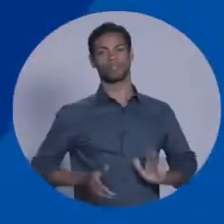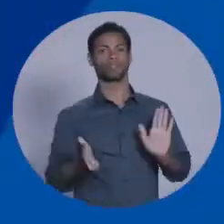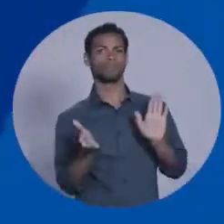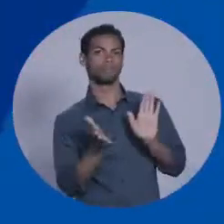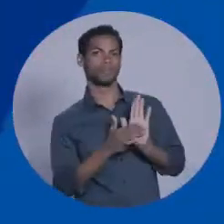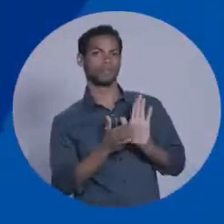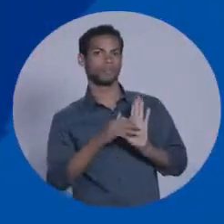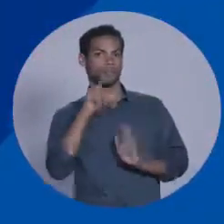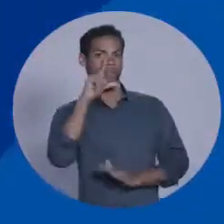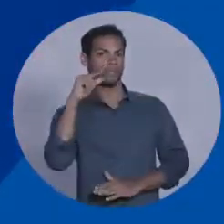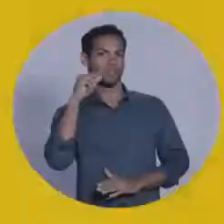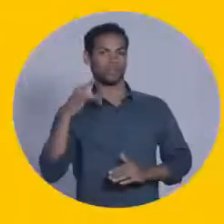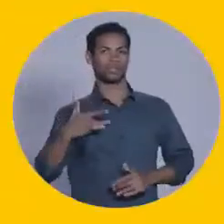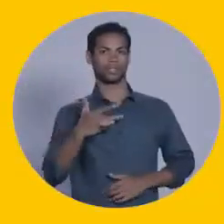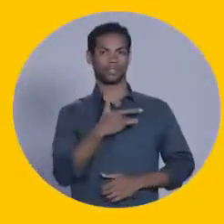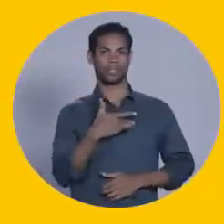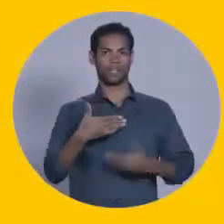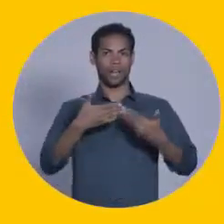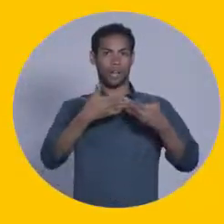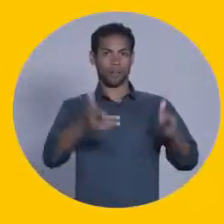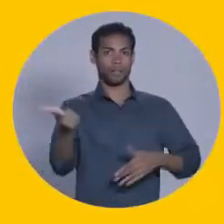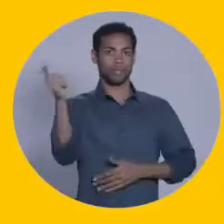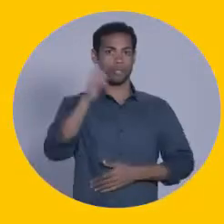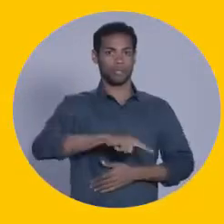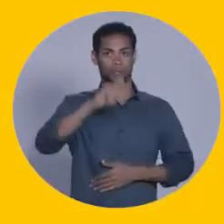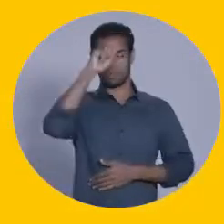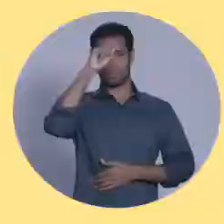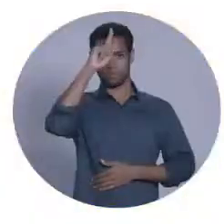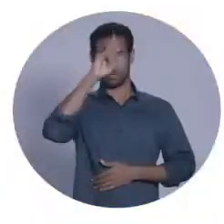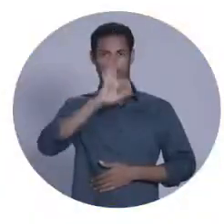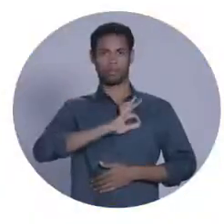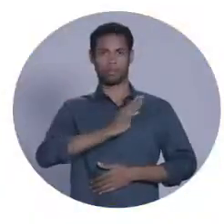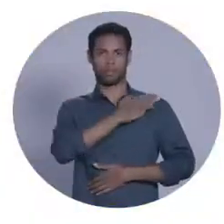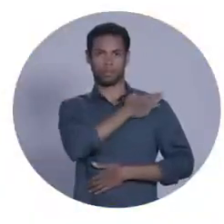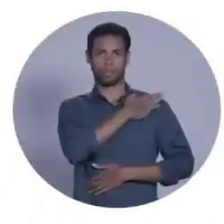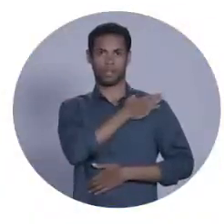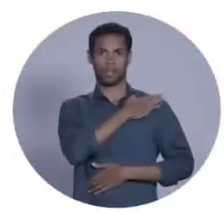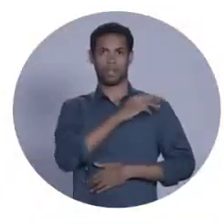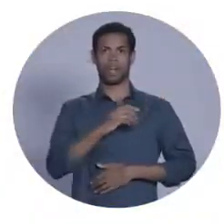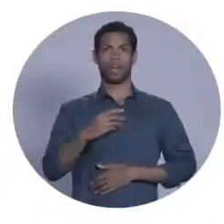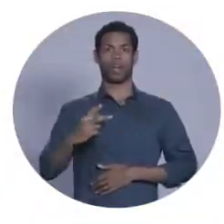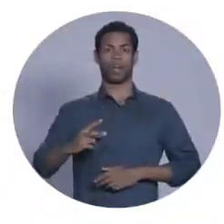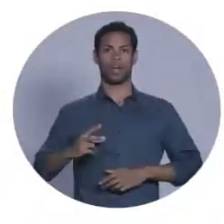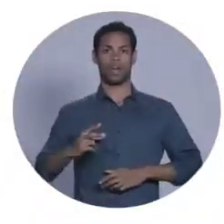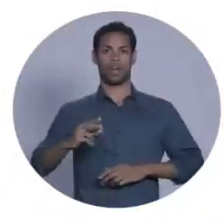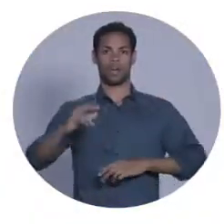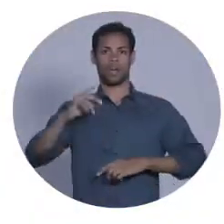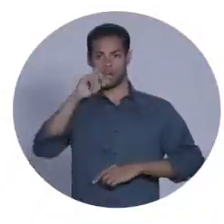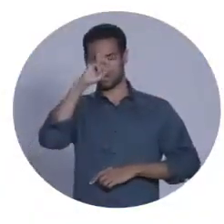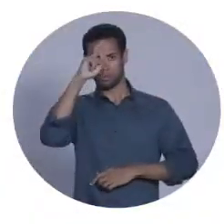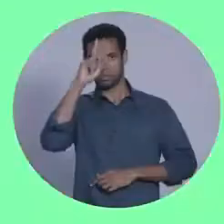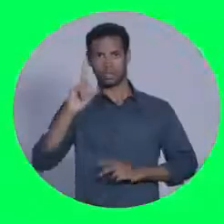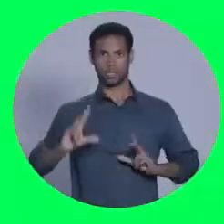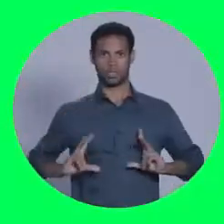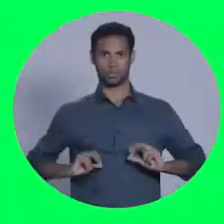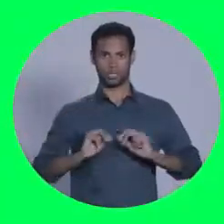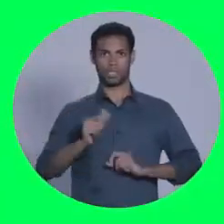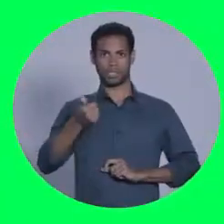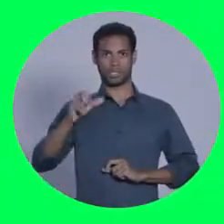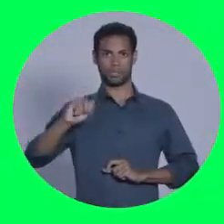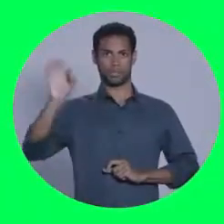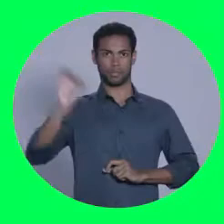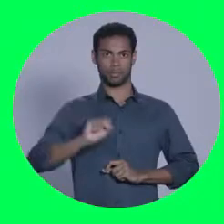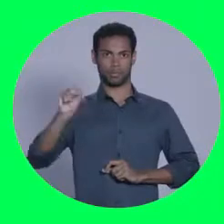Propostas de Eduardo para a saúde. Reabrir o Hospital da Polícia Militar. Fazer o Hospital do Câncer 100% SUS. Ampliar